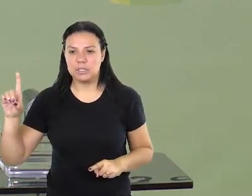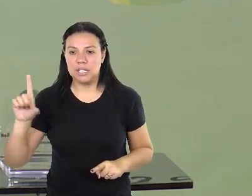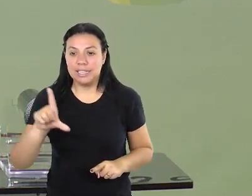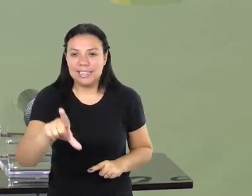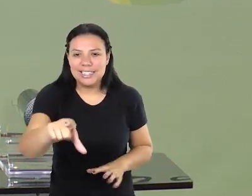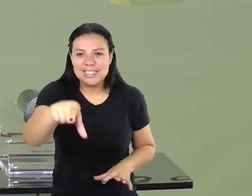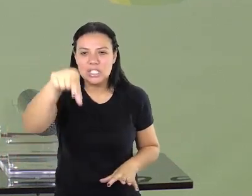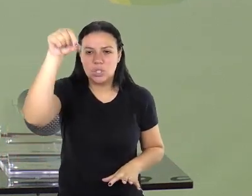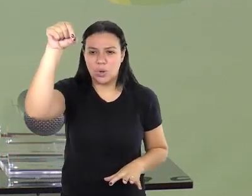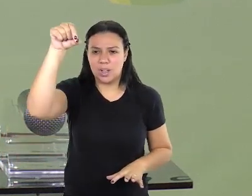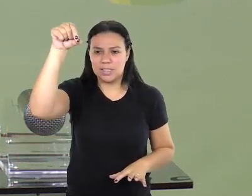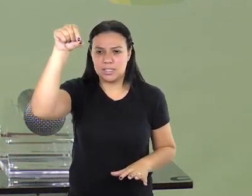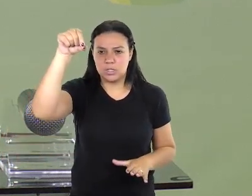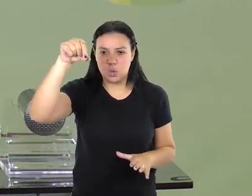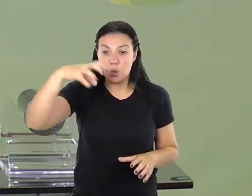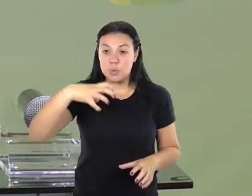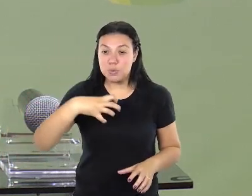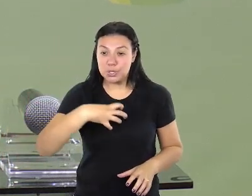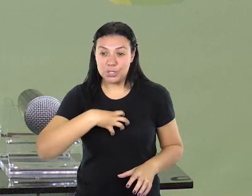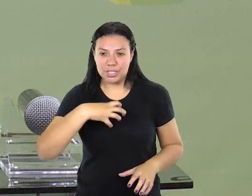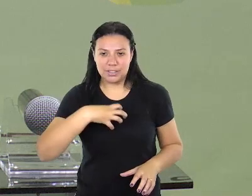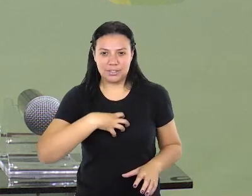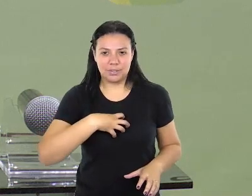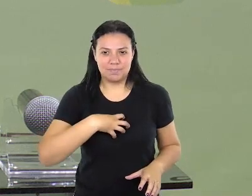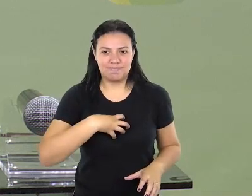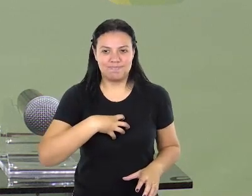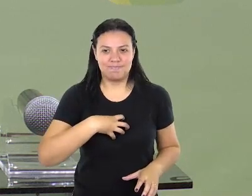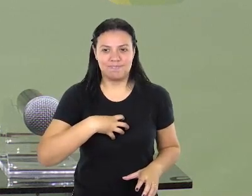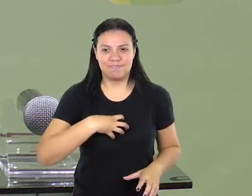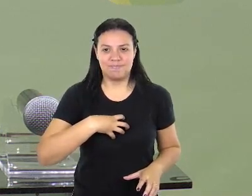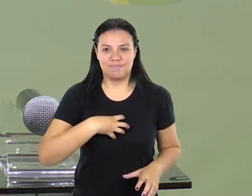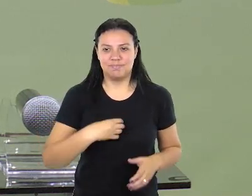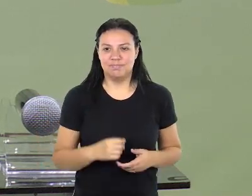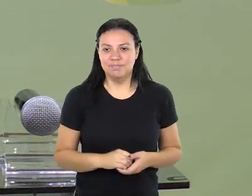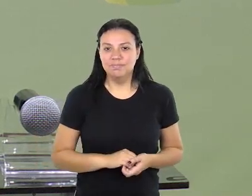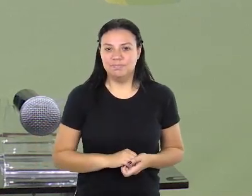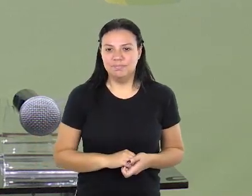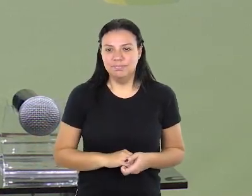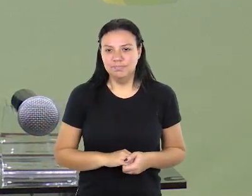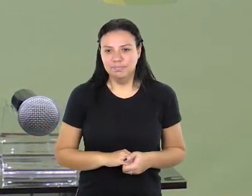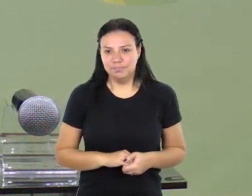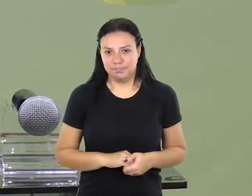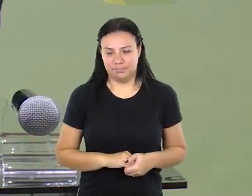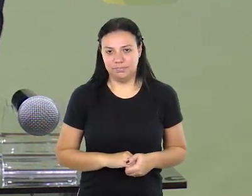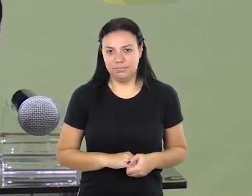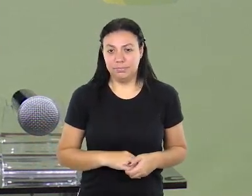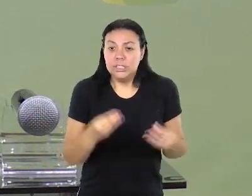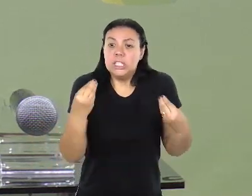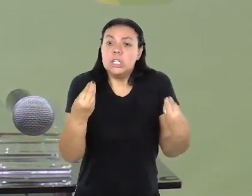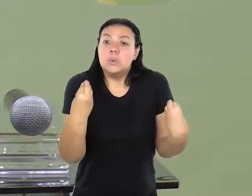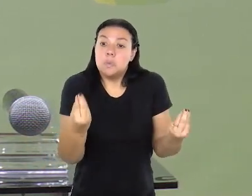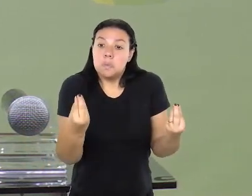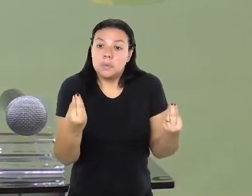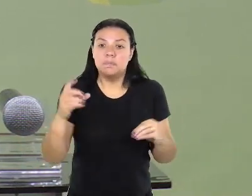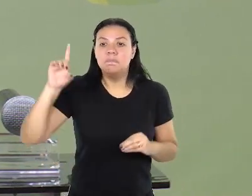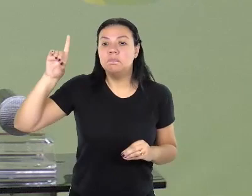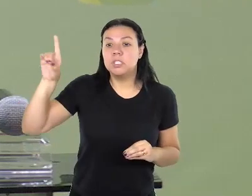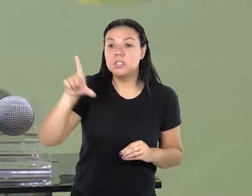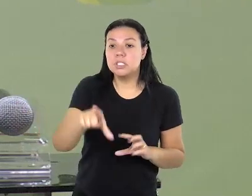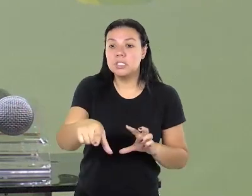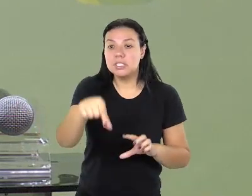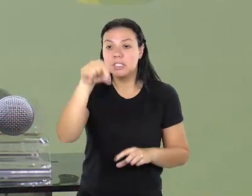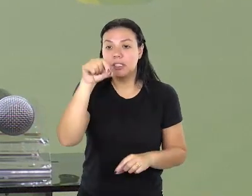predestina os fins e os meios. E qual foi o meio que Deus escolheu